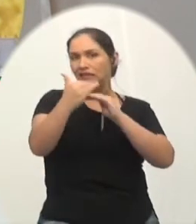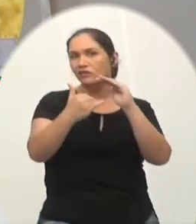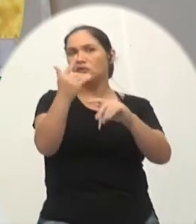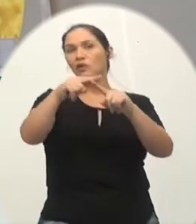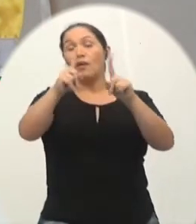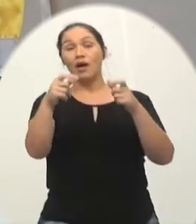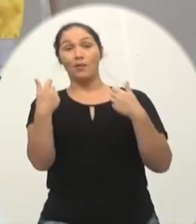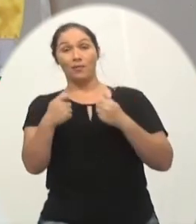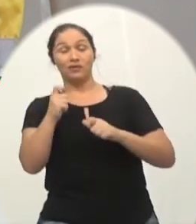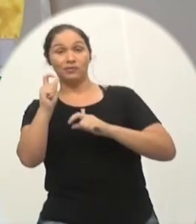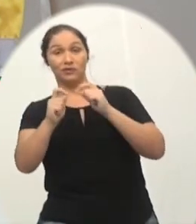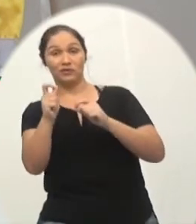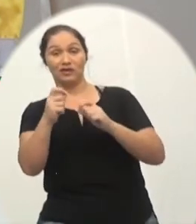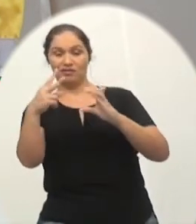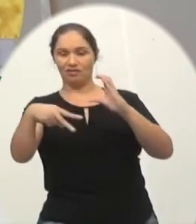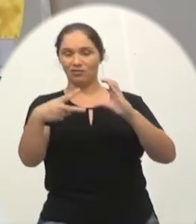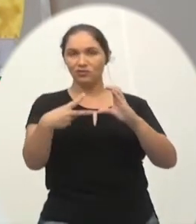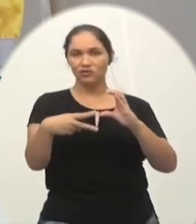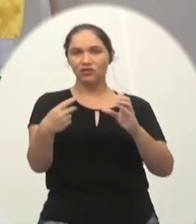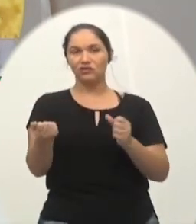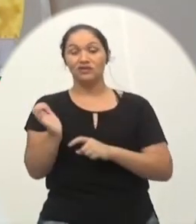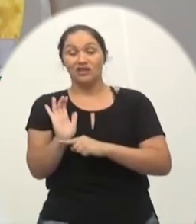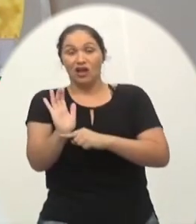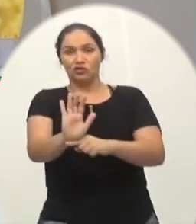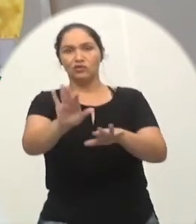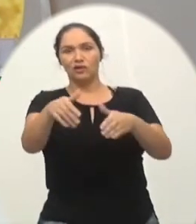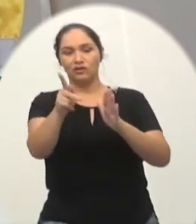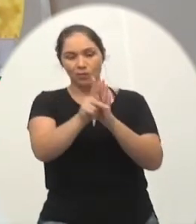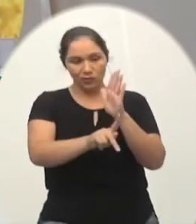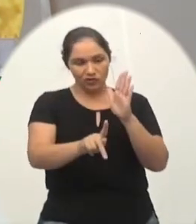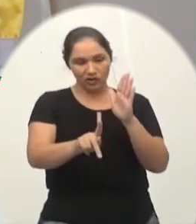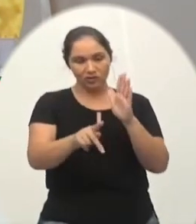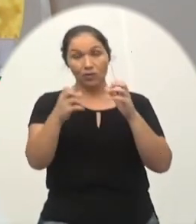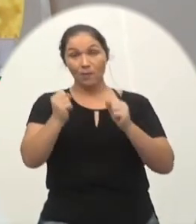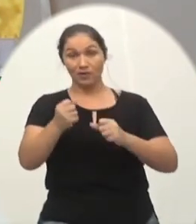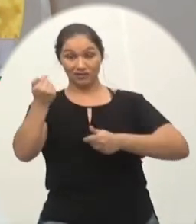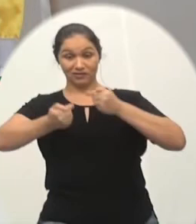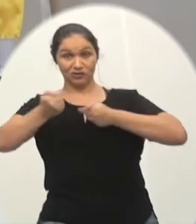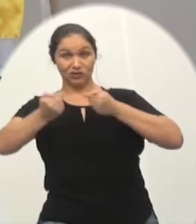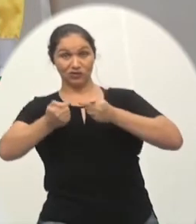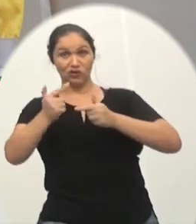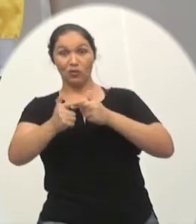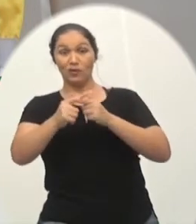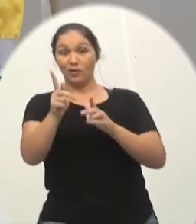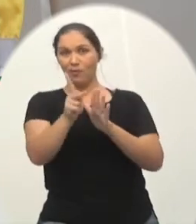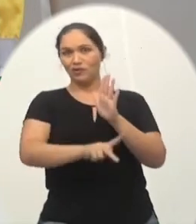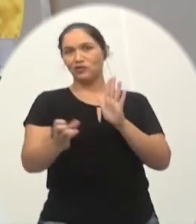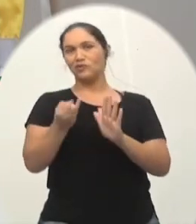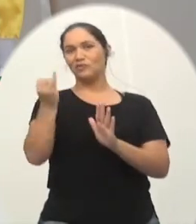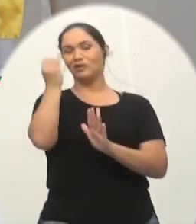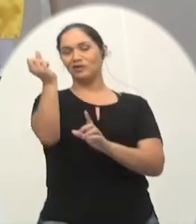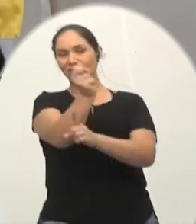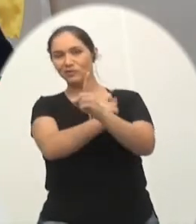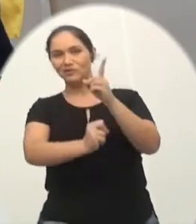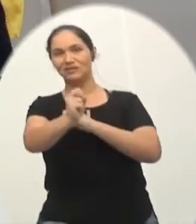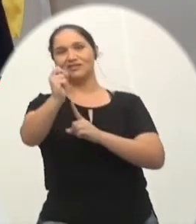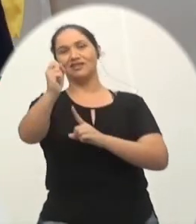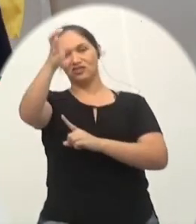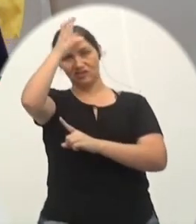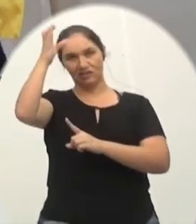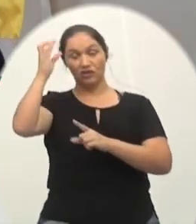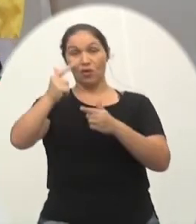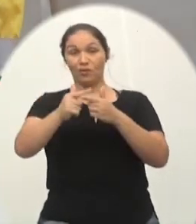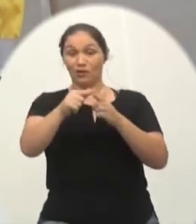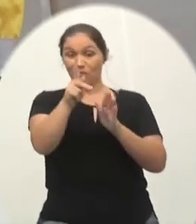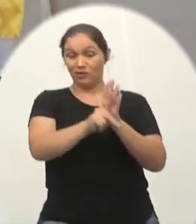casa ajude a colocar esse projeto em pauta tão importante para a sociedade de Criciúma. Um projeto onde vai salvar